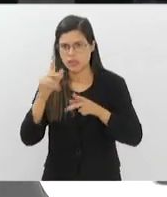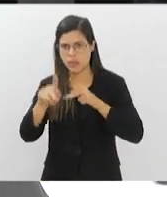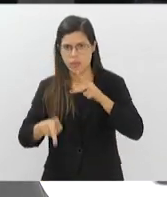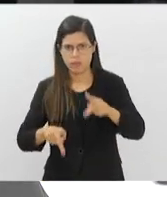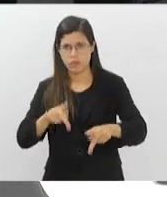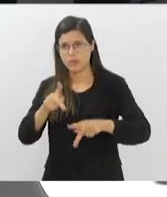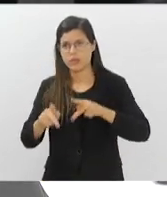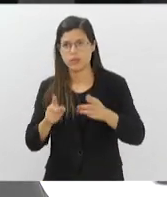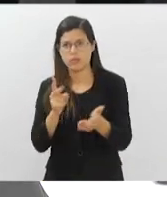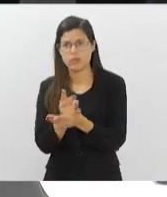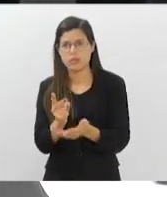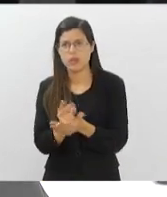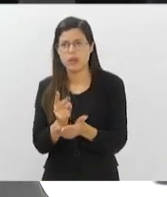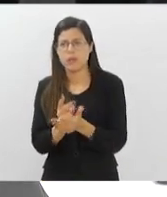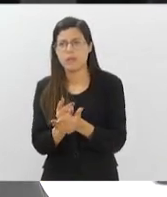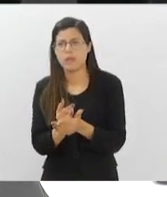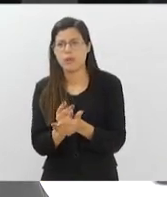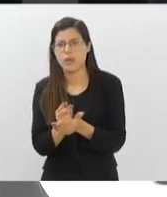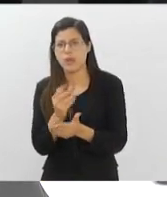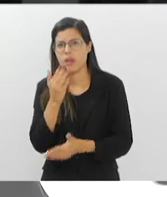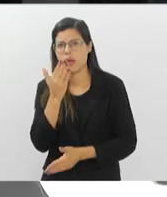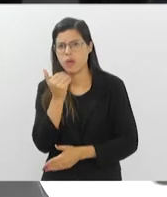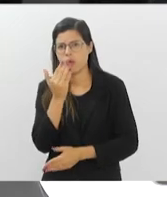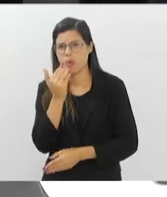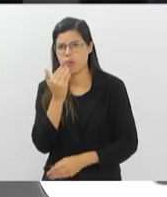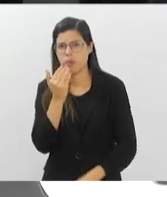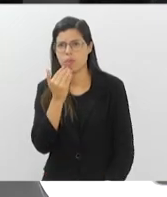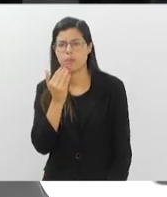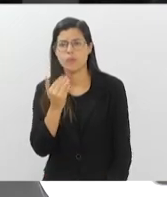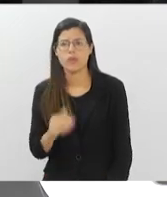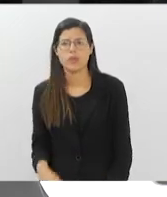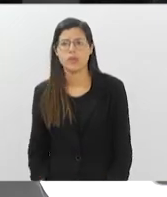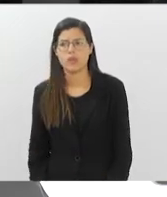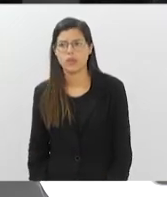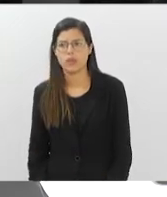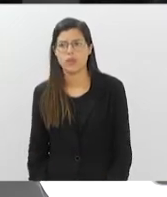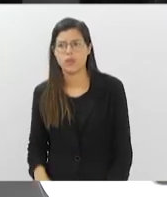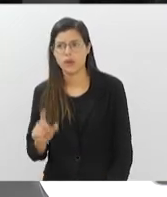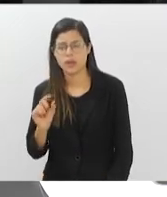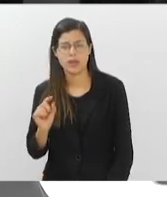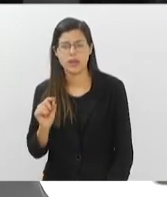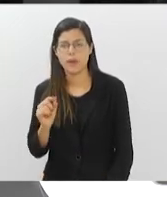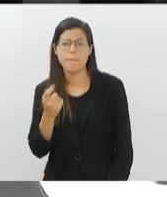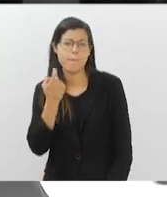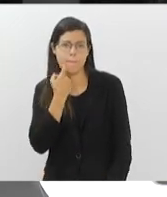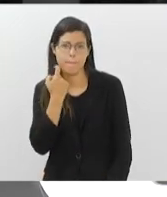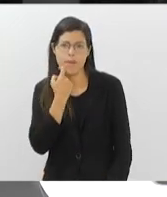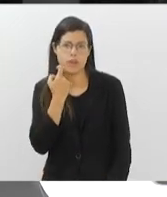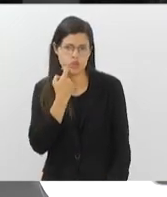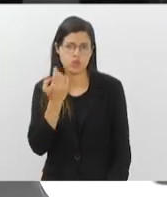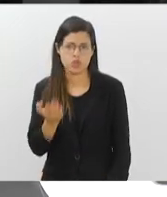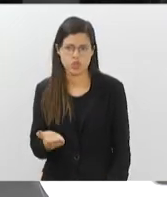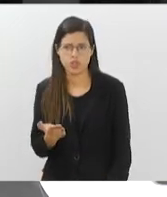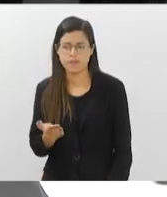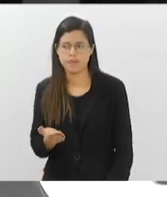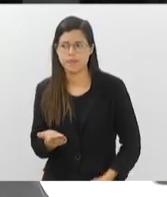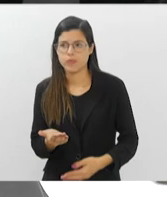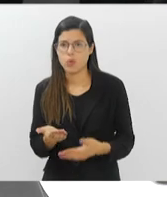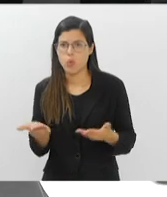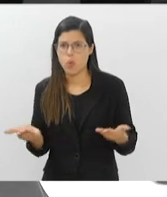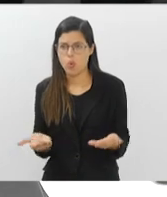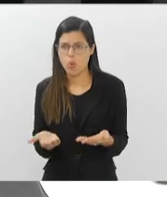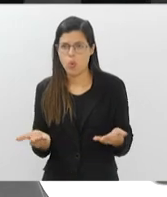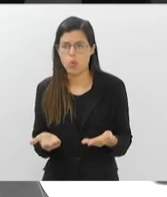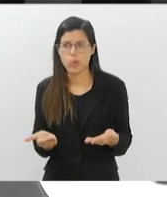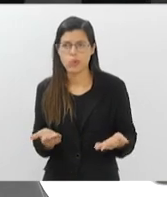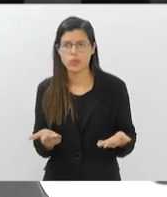haverá num prato de comida um pedaço de carne, não de peixe. E hoje, os grandes rebanhos,